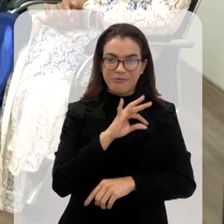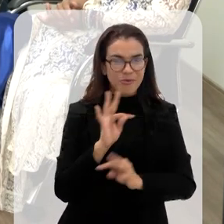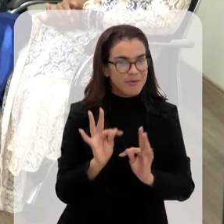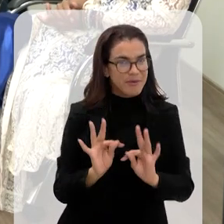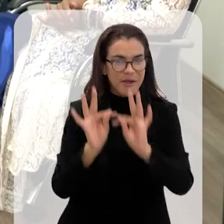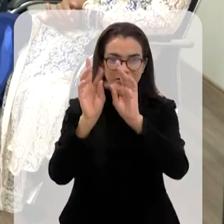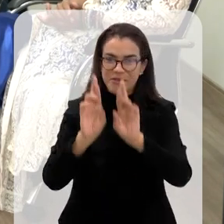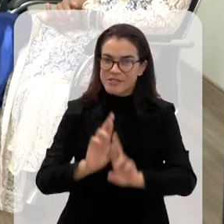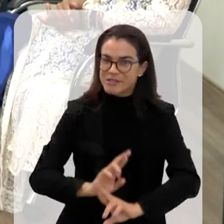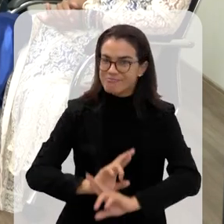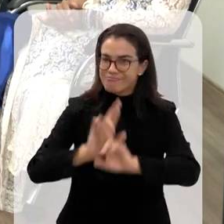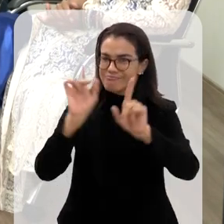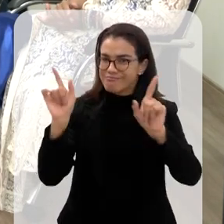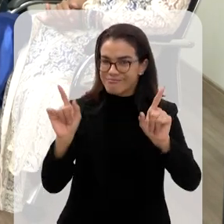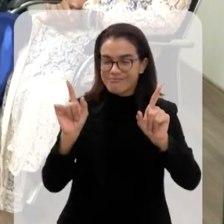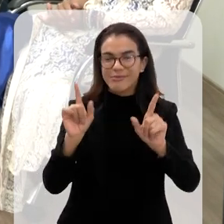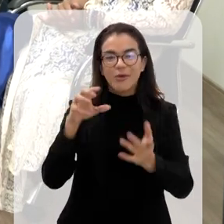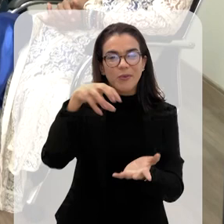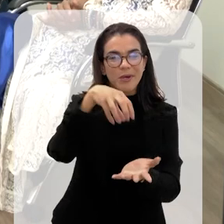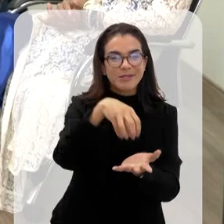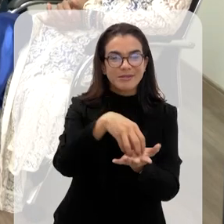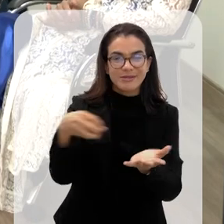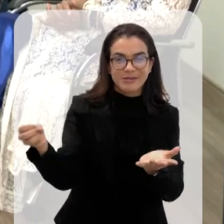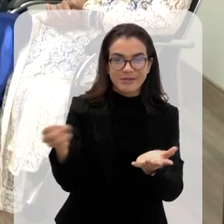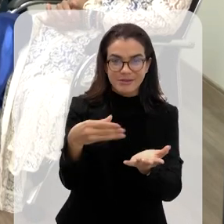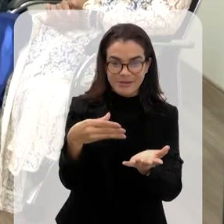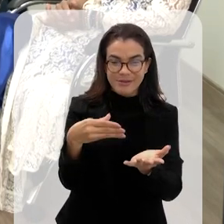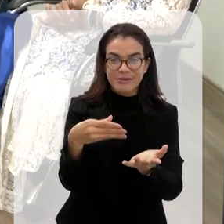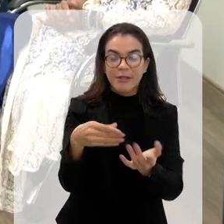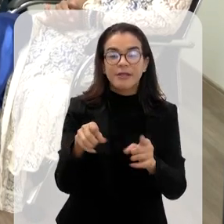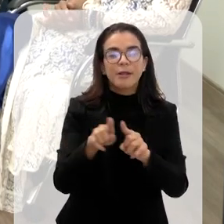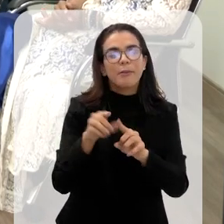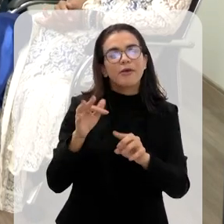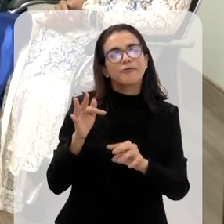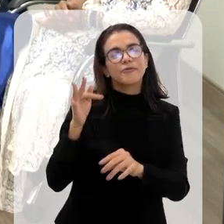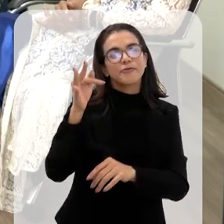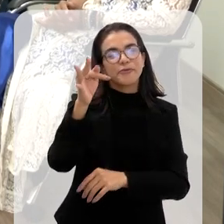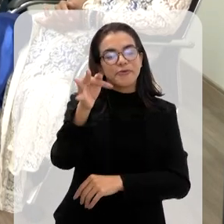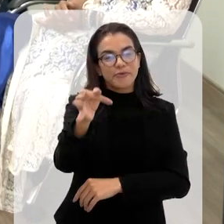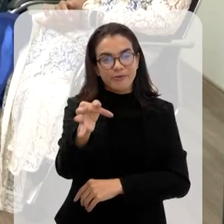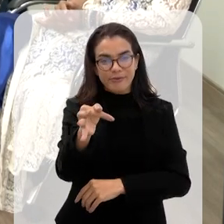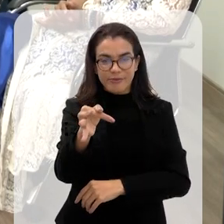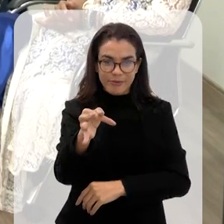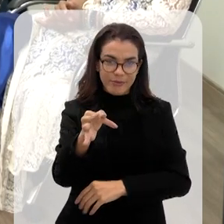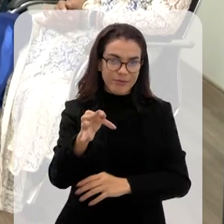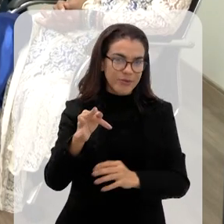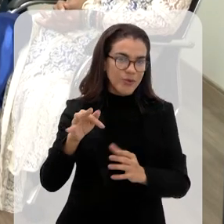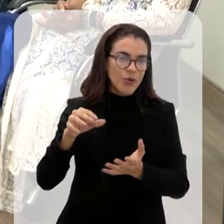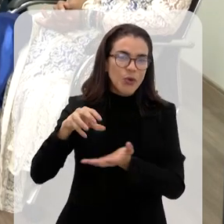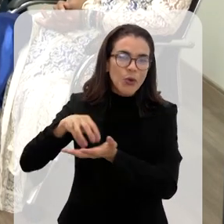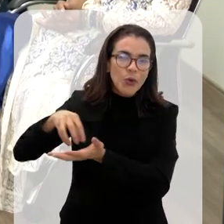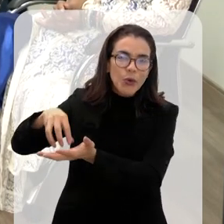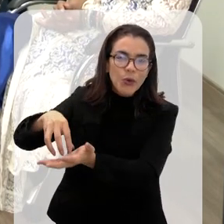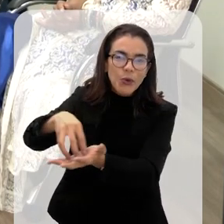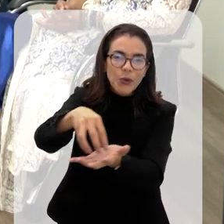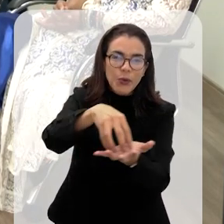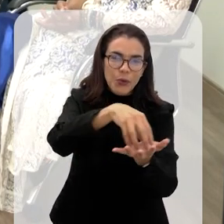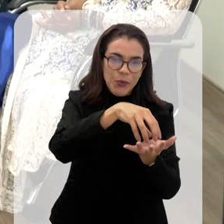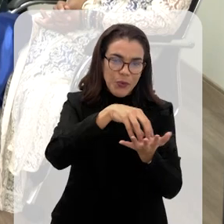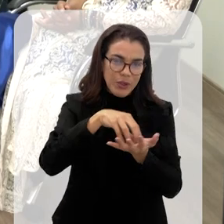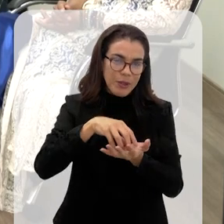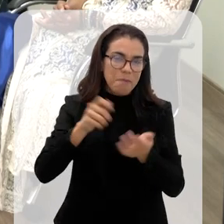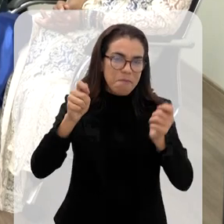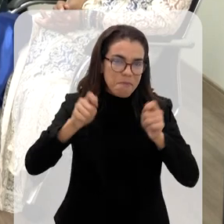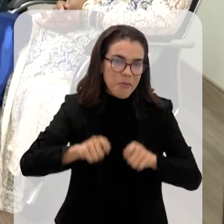já com uma tecnologia diferenciada e uma sede nova. E futuramente, que todas as